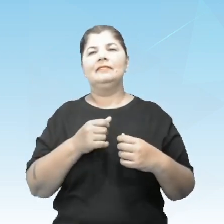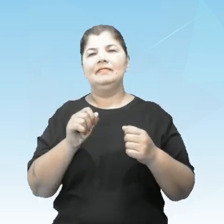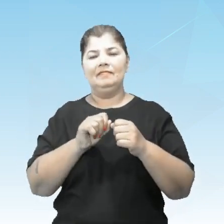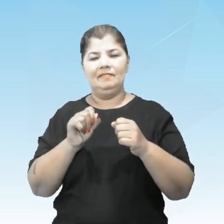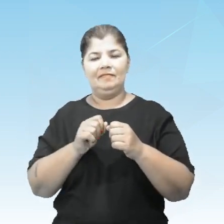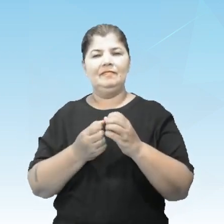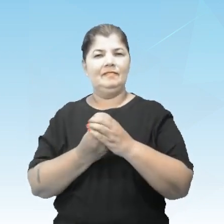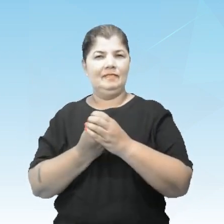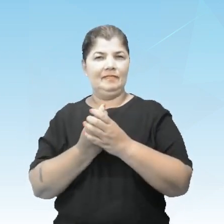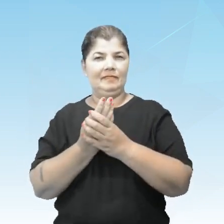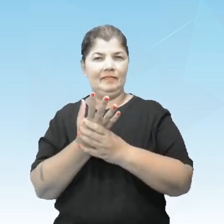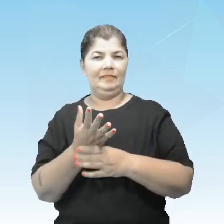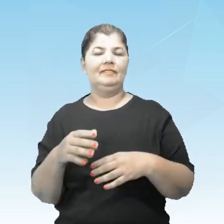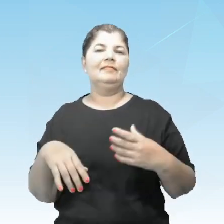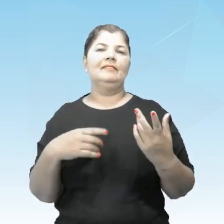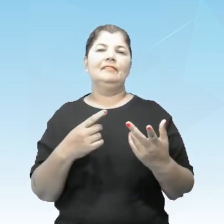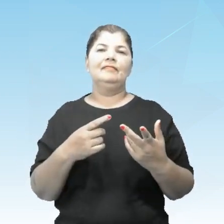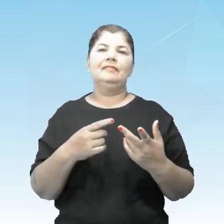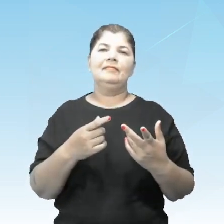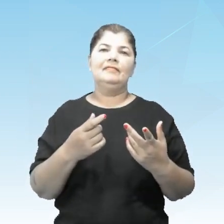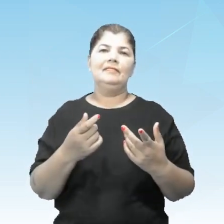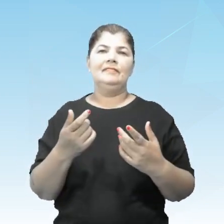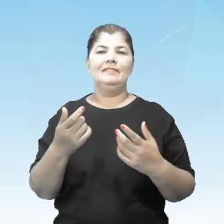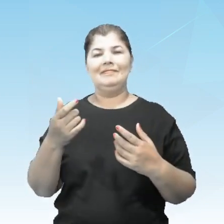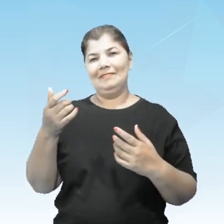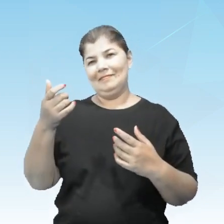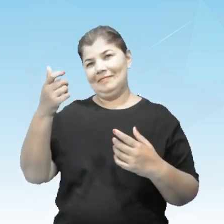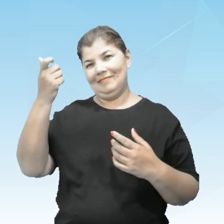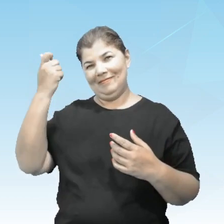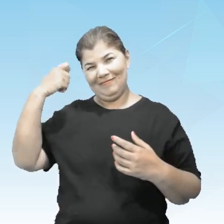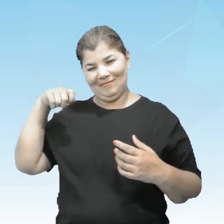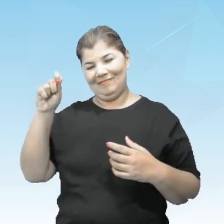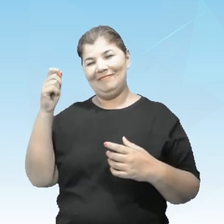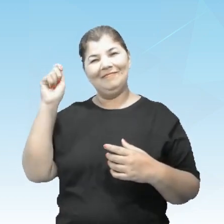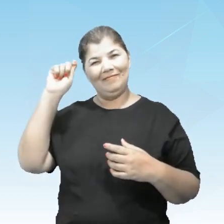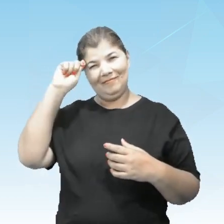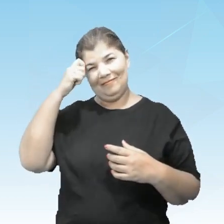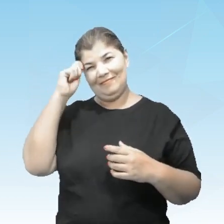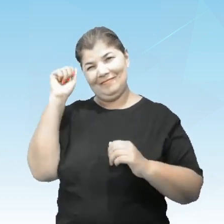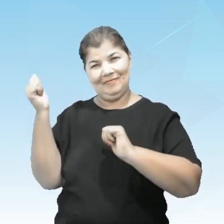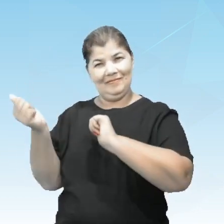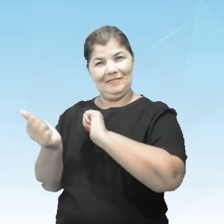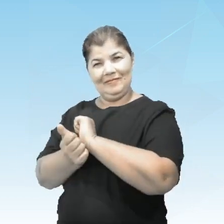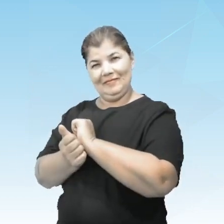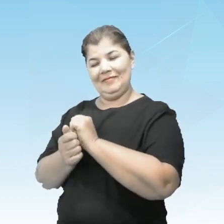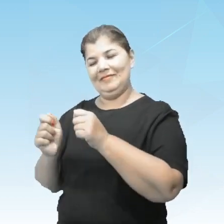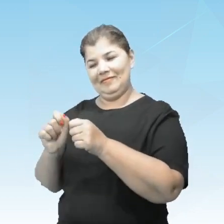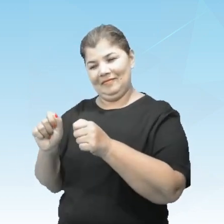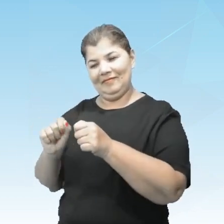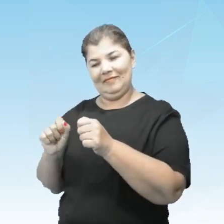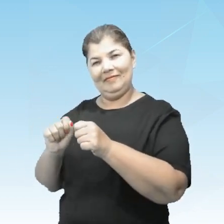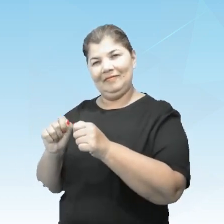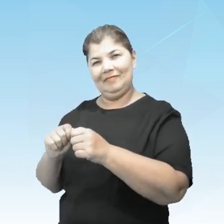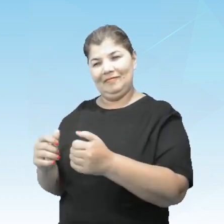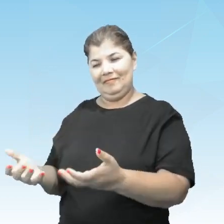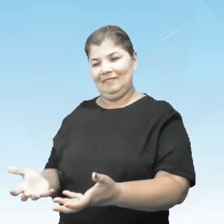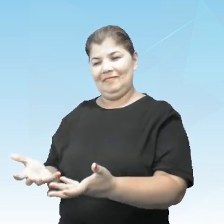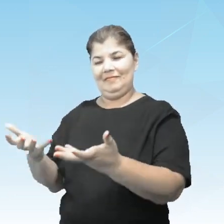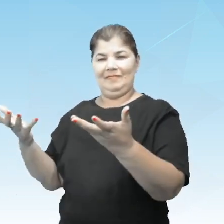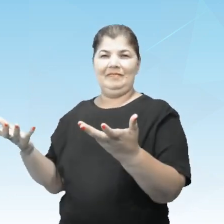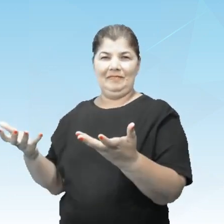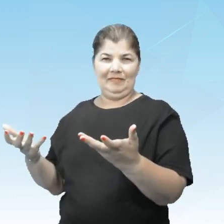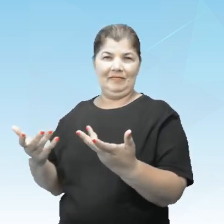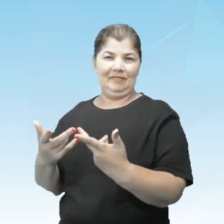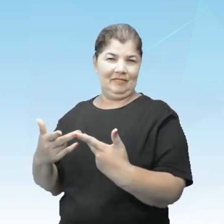né? Cultivada por africanos escravizados e que produziu o que? Gêneros